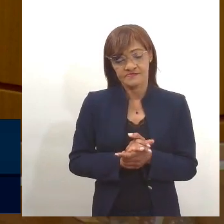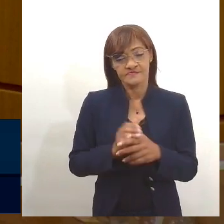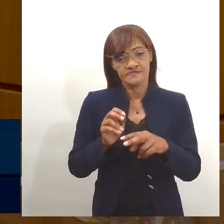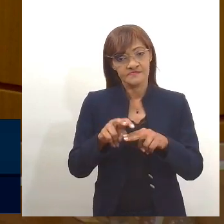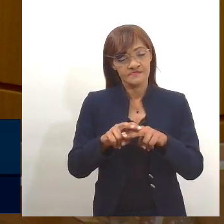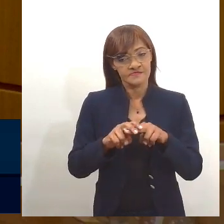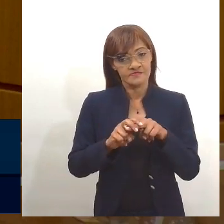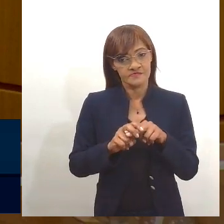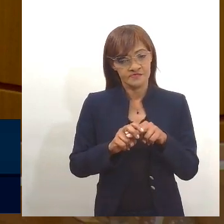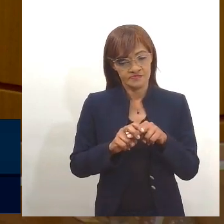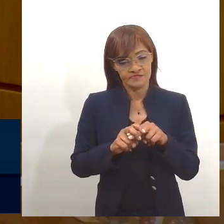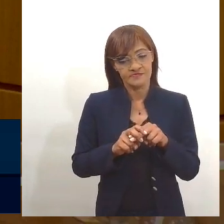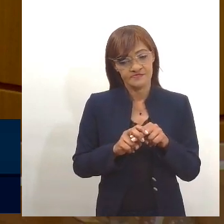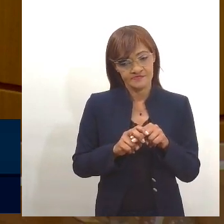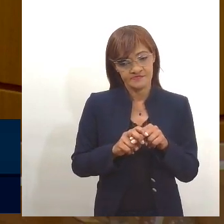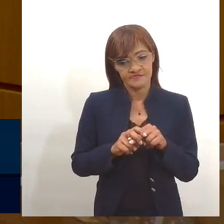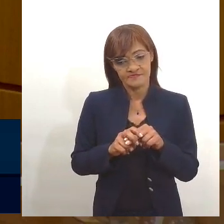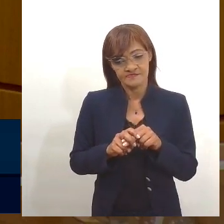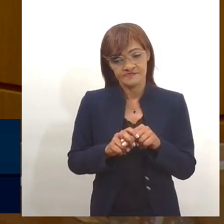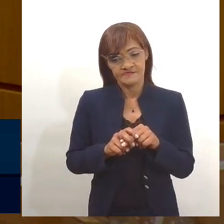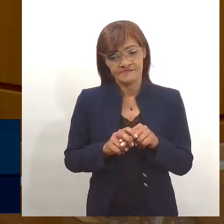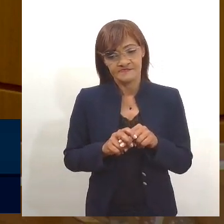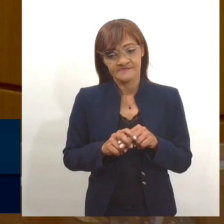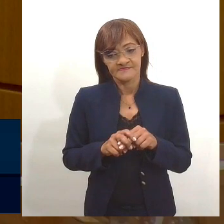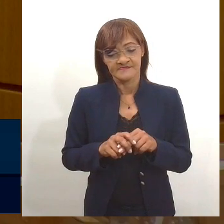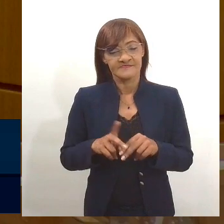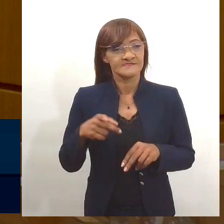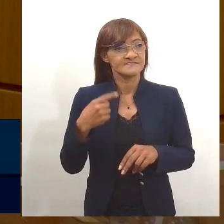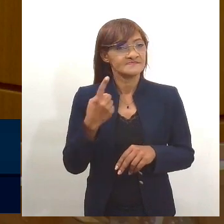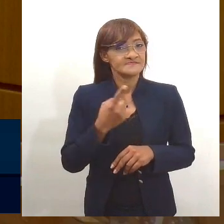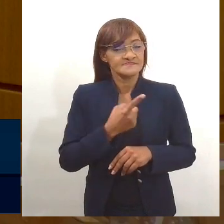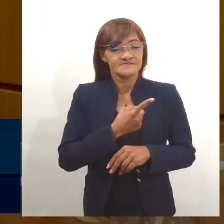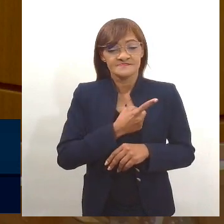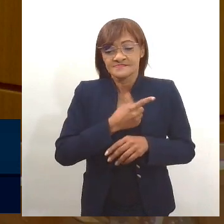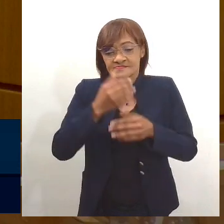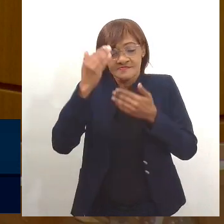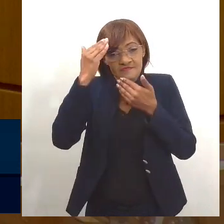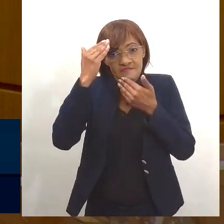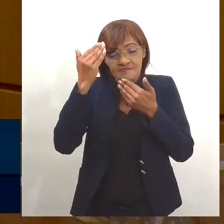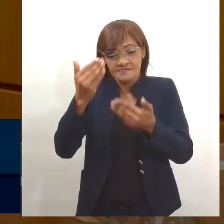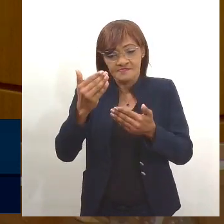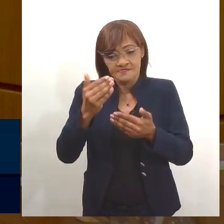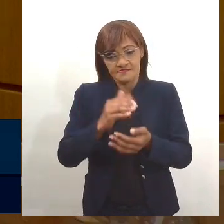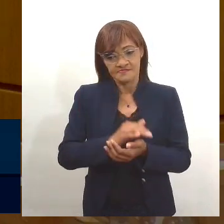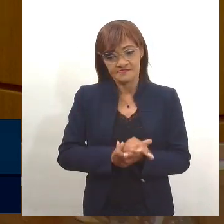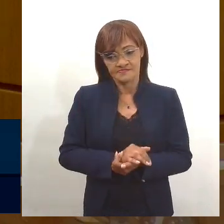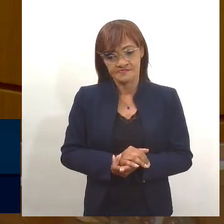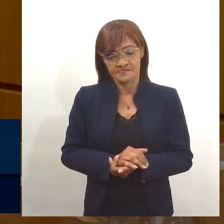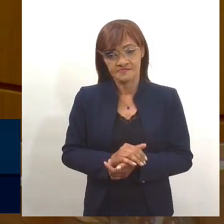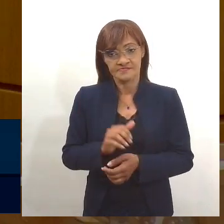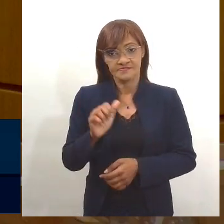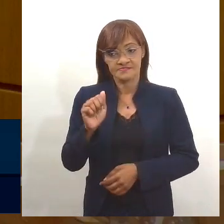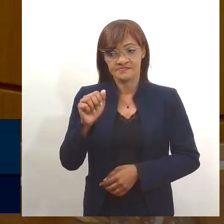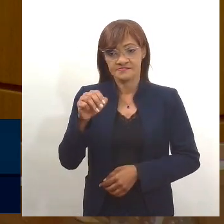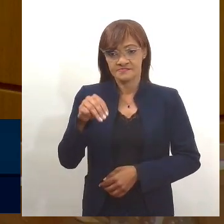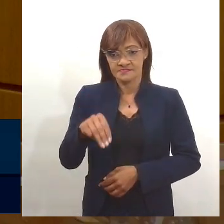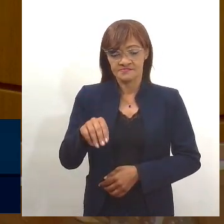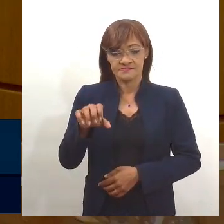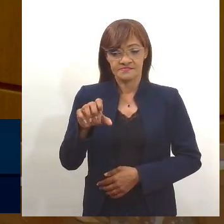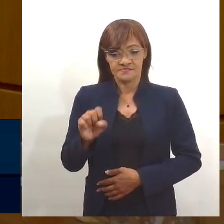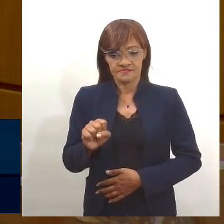um engrandecimento muito grande. A AMS, ela tem divulgado o nosso produto com